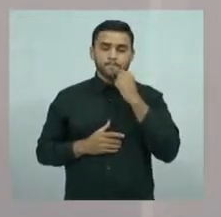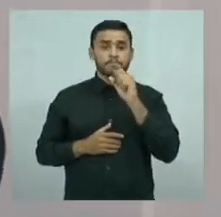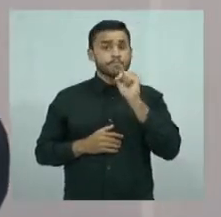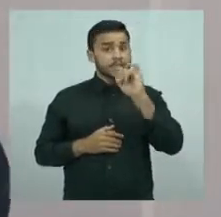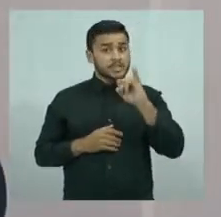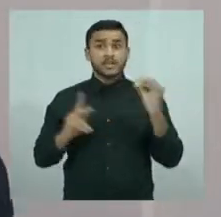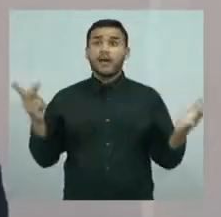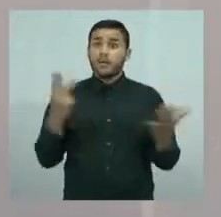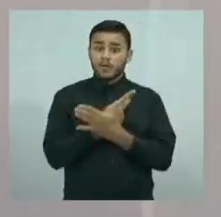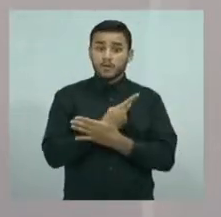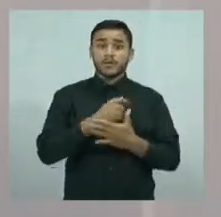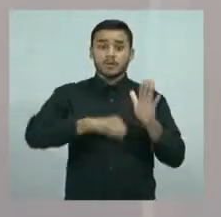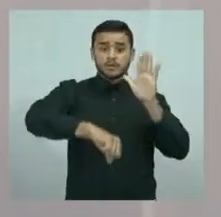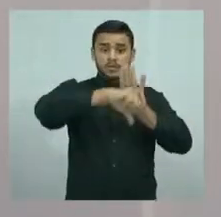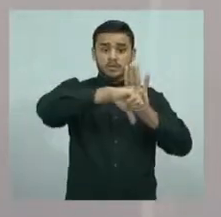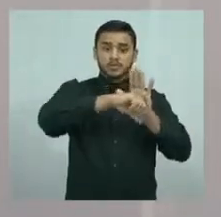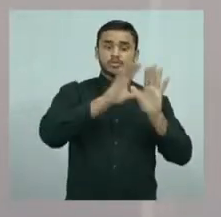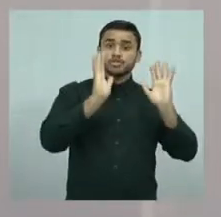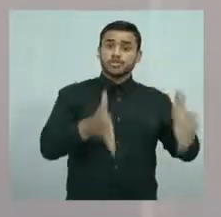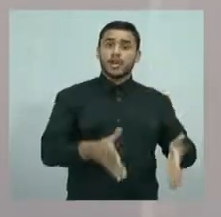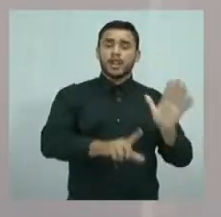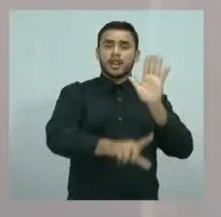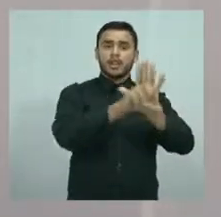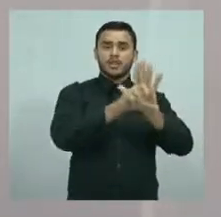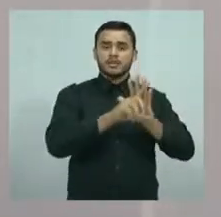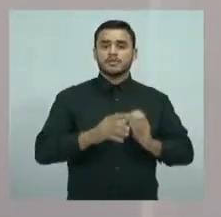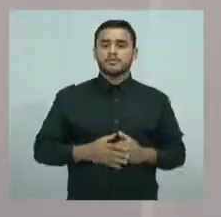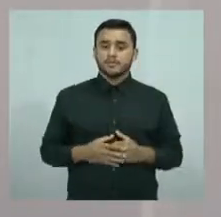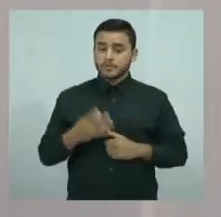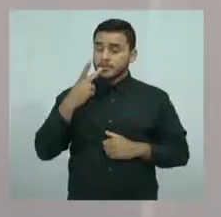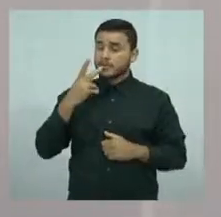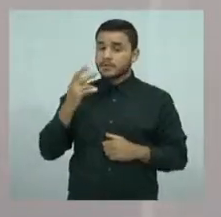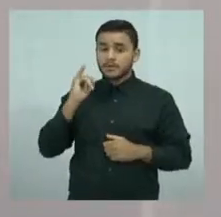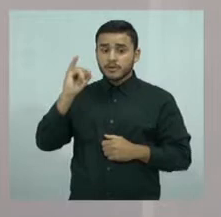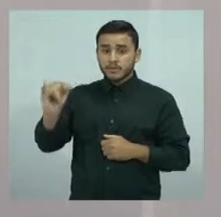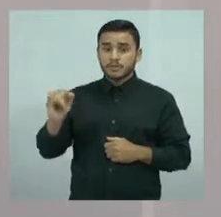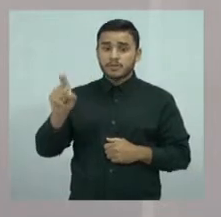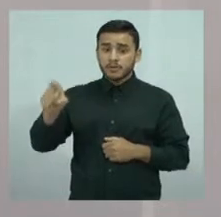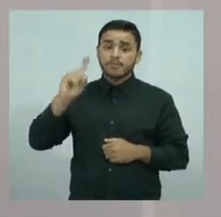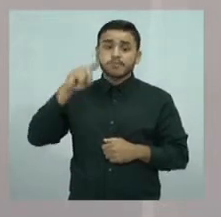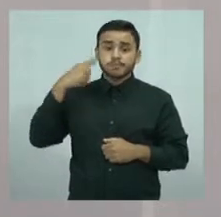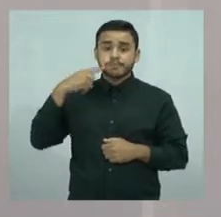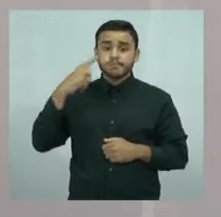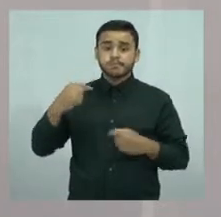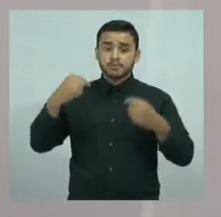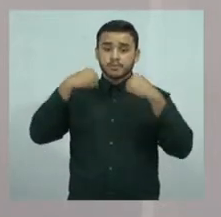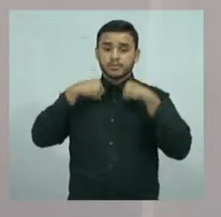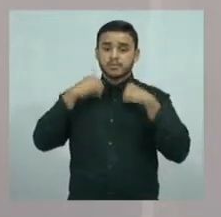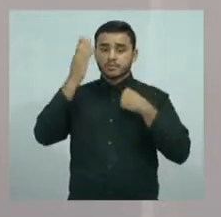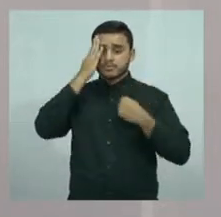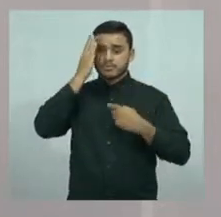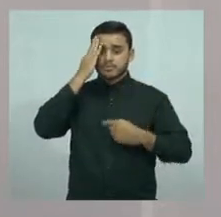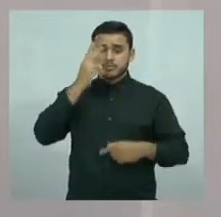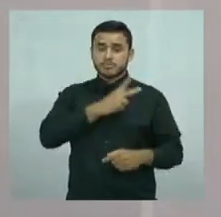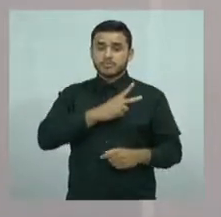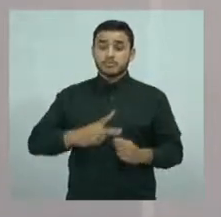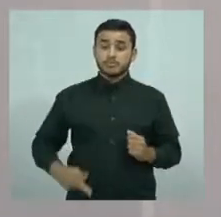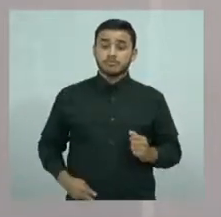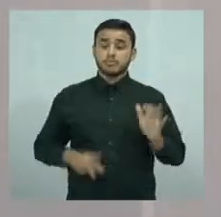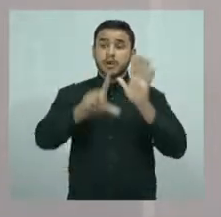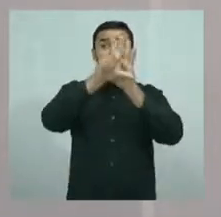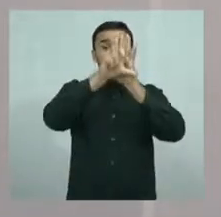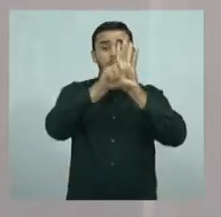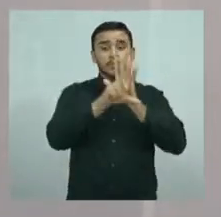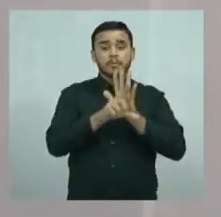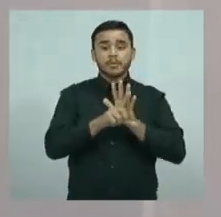determinado crime, não já está previsto no Código. Gente, eu até disse para ele, olha, você é advogado, eu sou legislador. Tem que lembrar que